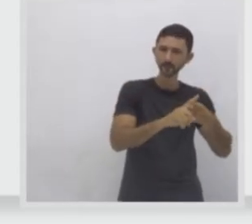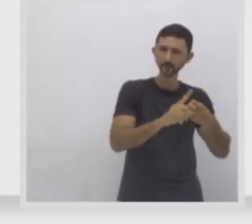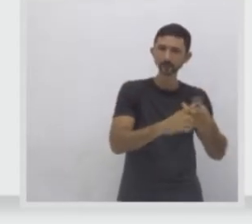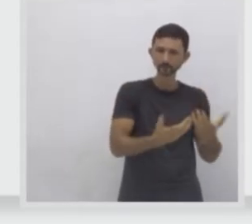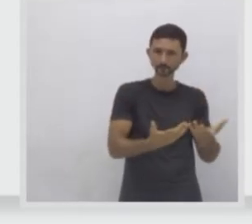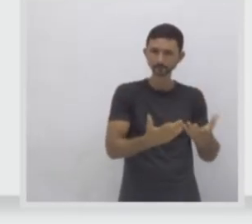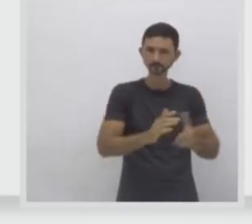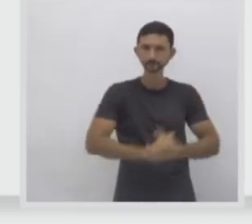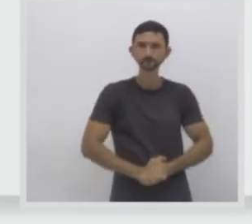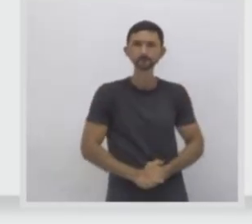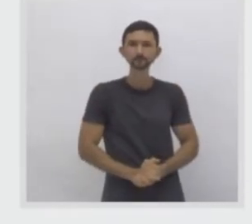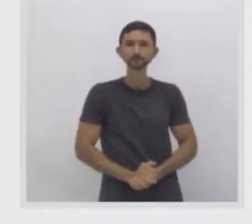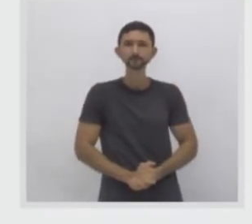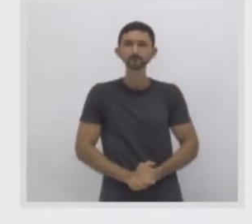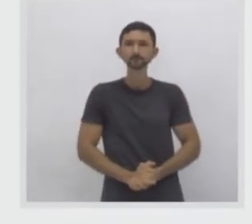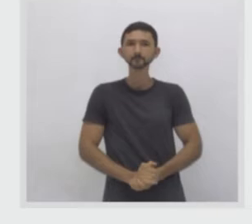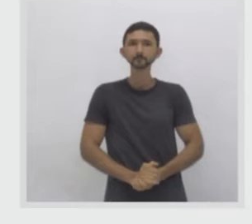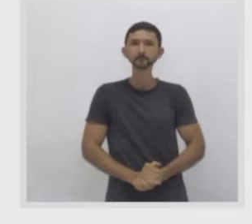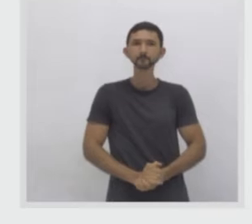mesmo.